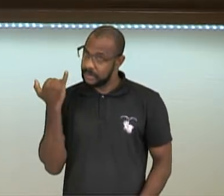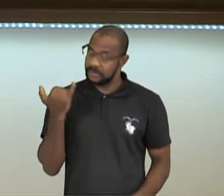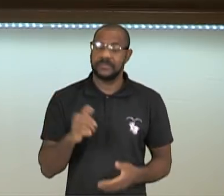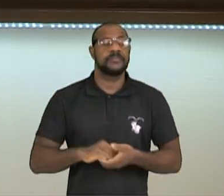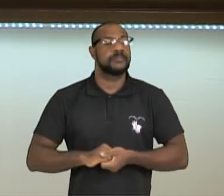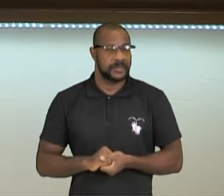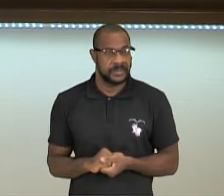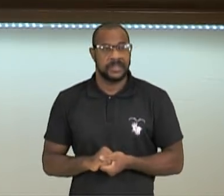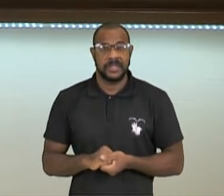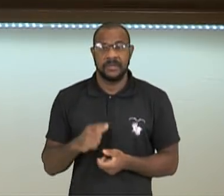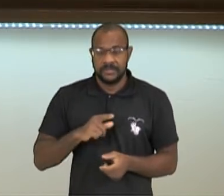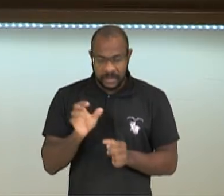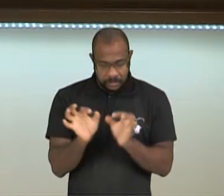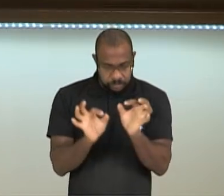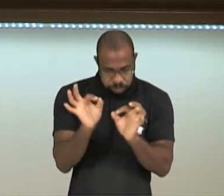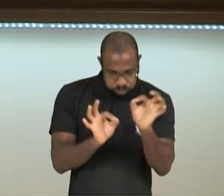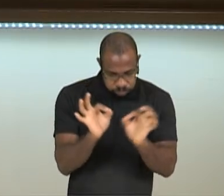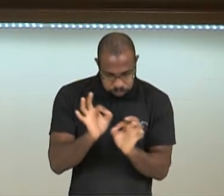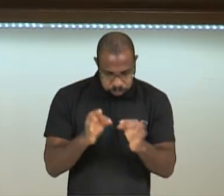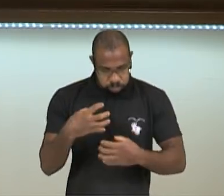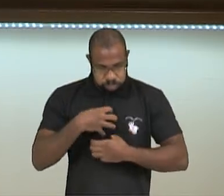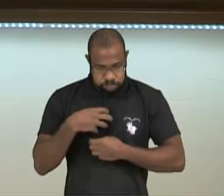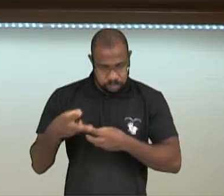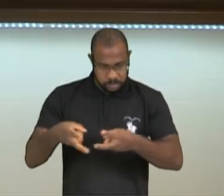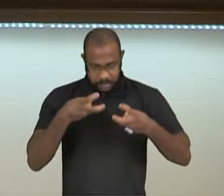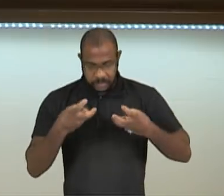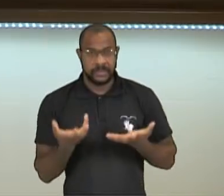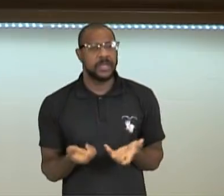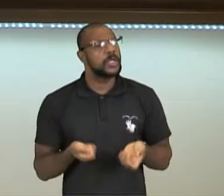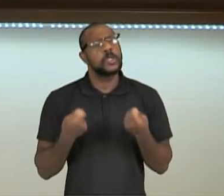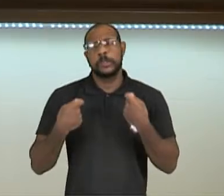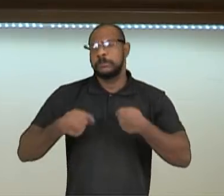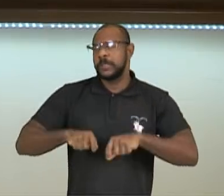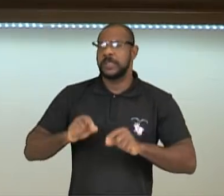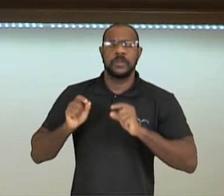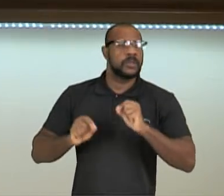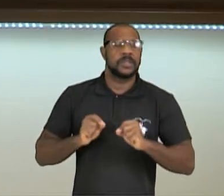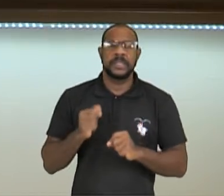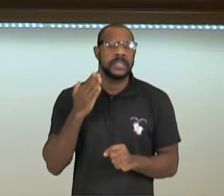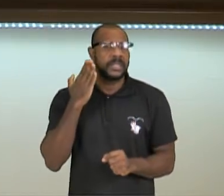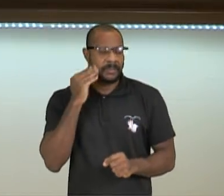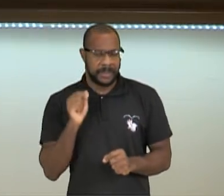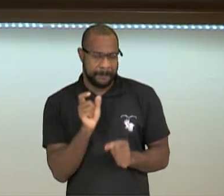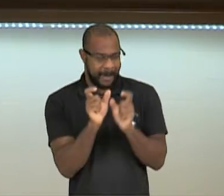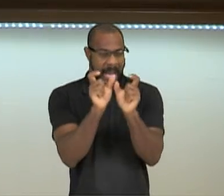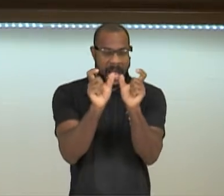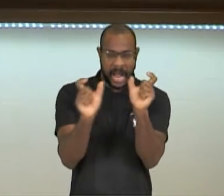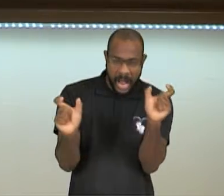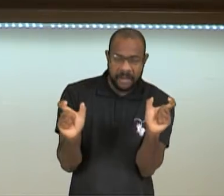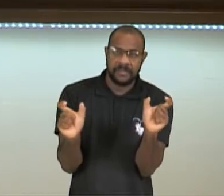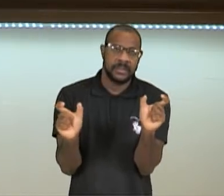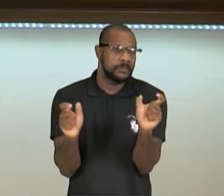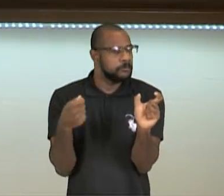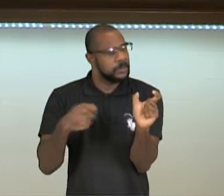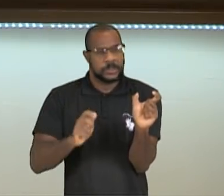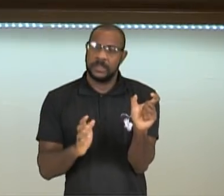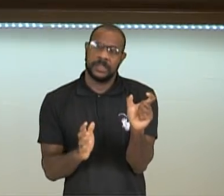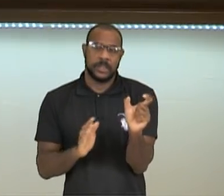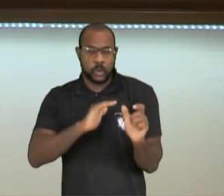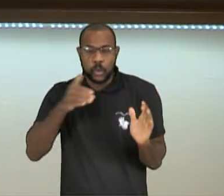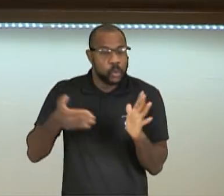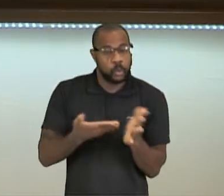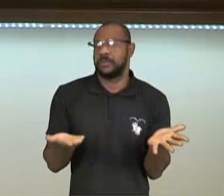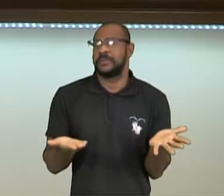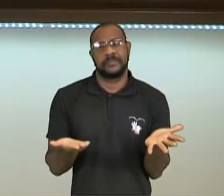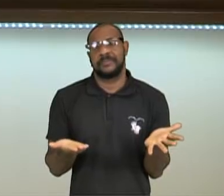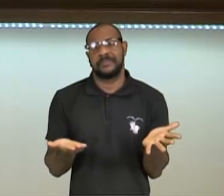quebra-cabeça, você vai montando para dar sentido. Eu não preciso nem saber todas as palavras que estão ali e nem traduzir